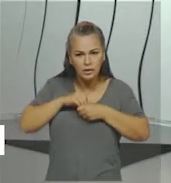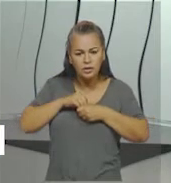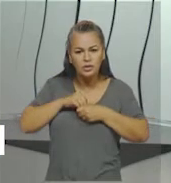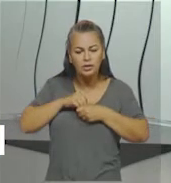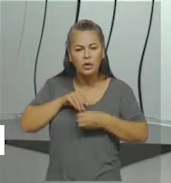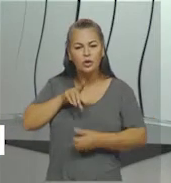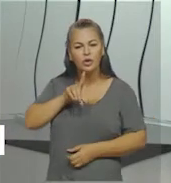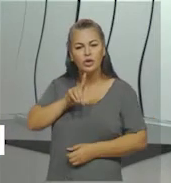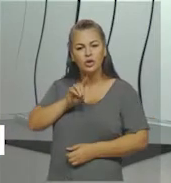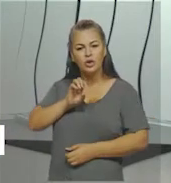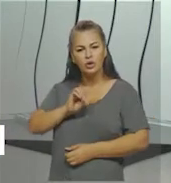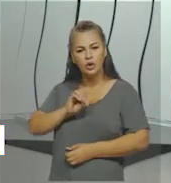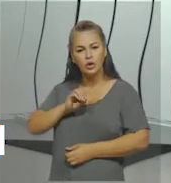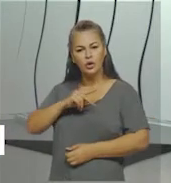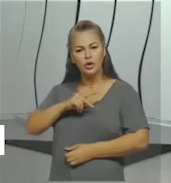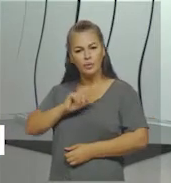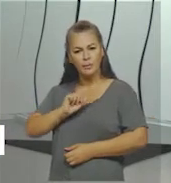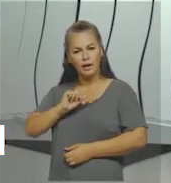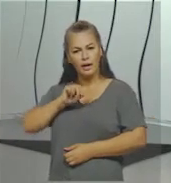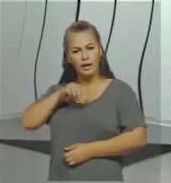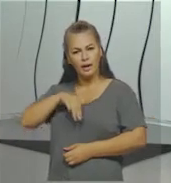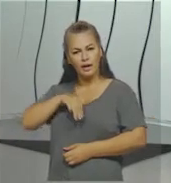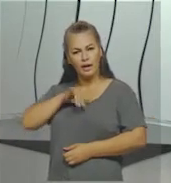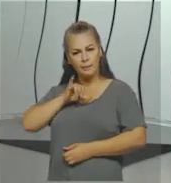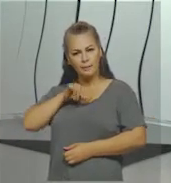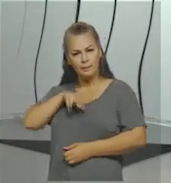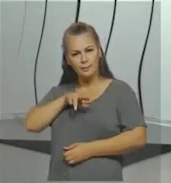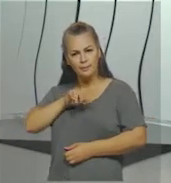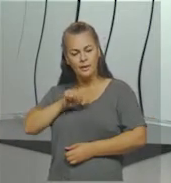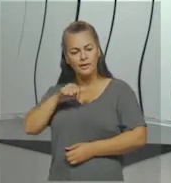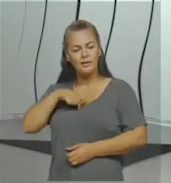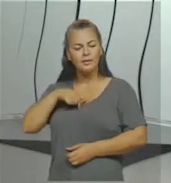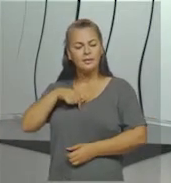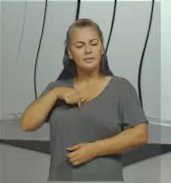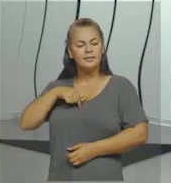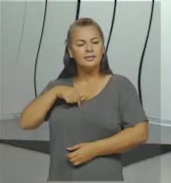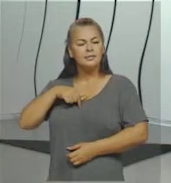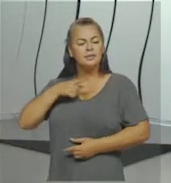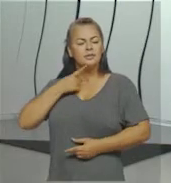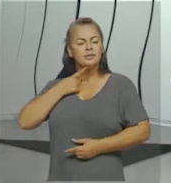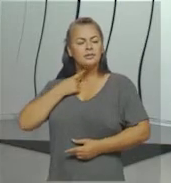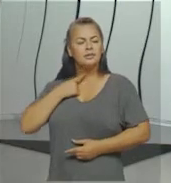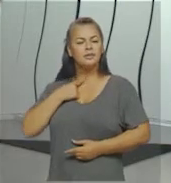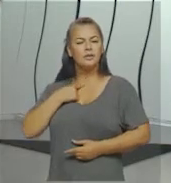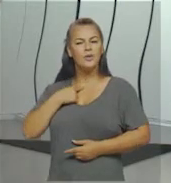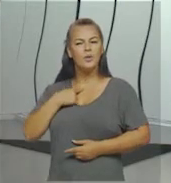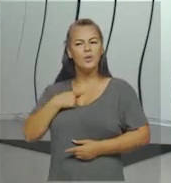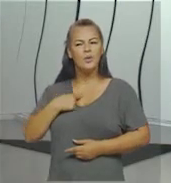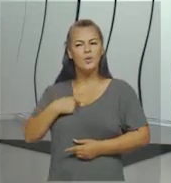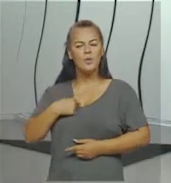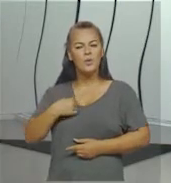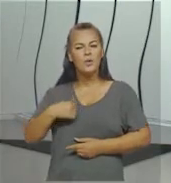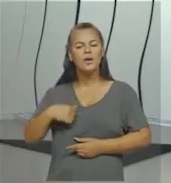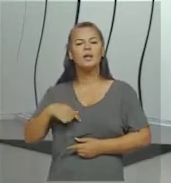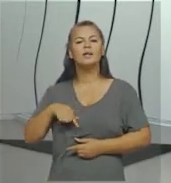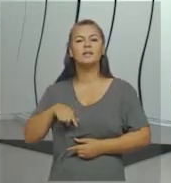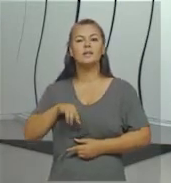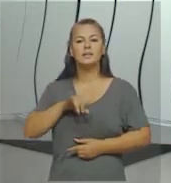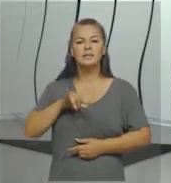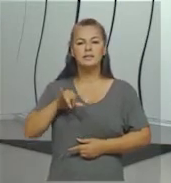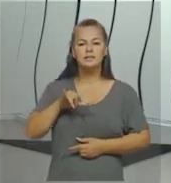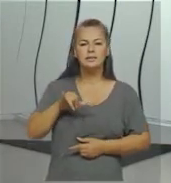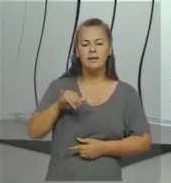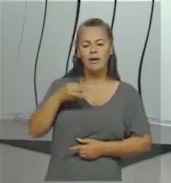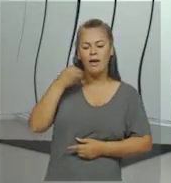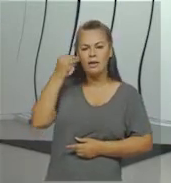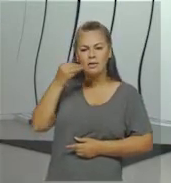centro aqui de produção da dopamina. Ela vai agir aqui lá no córtex frontal, dando a